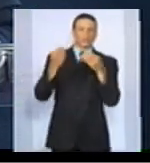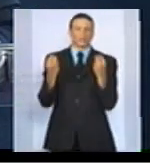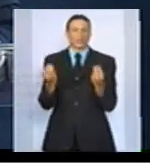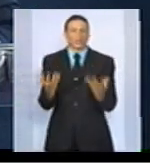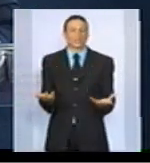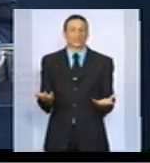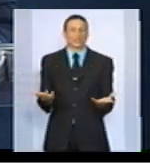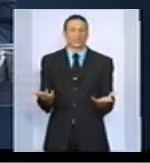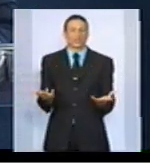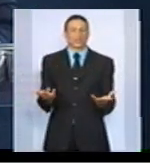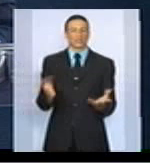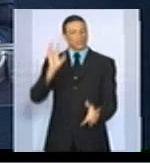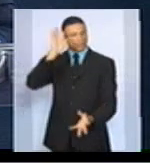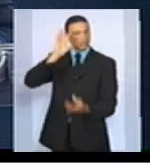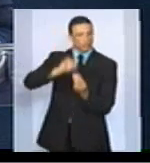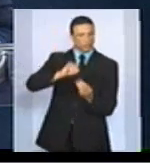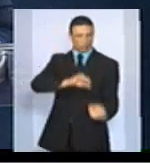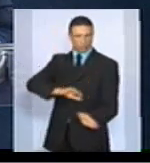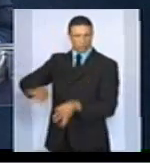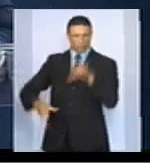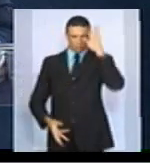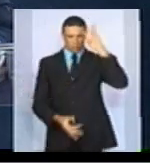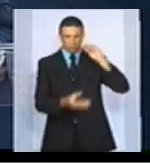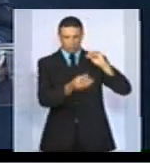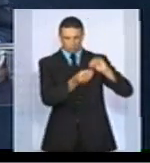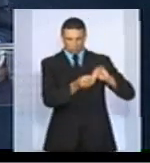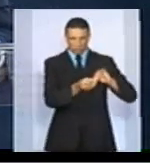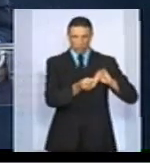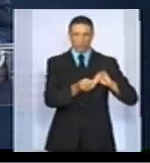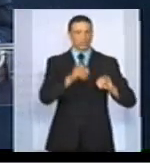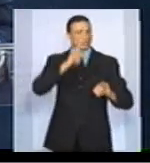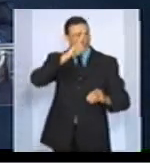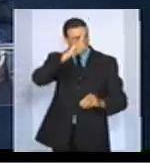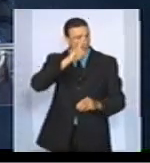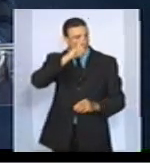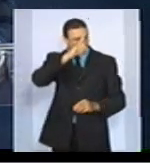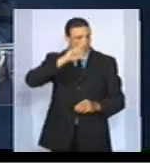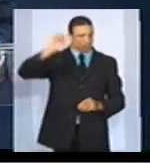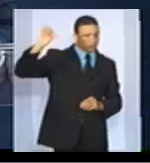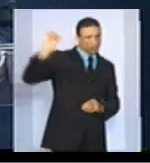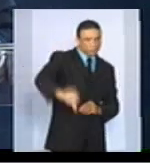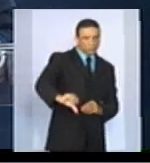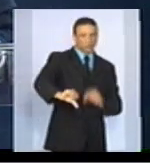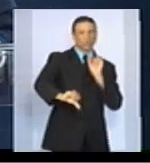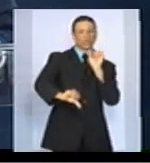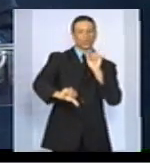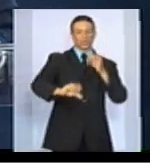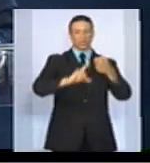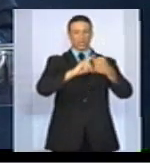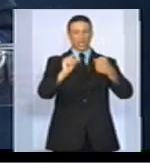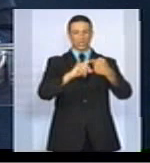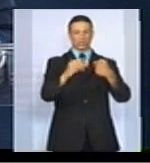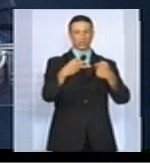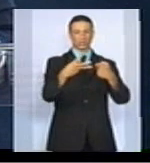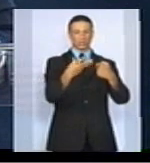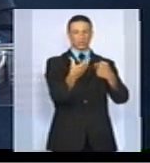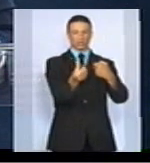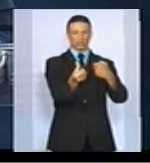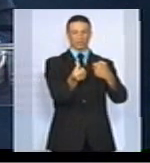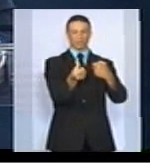e finalizando uma preocupação que aí realmente é grave é o artigo 36 da Lei Ministro